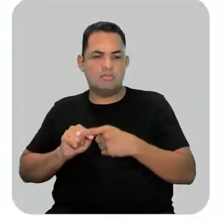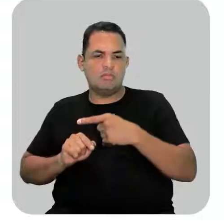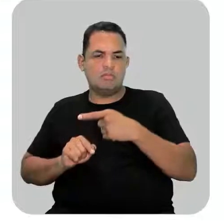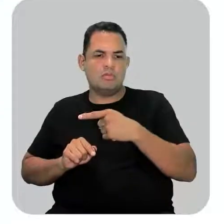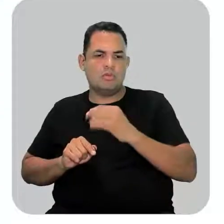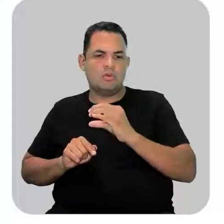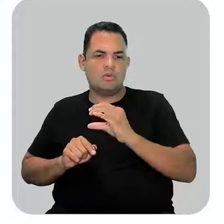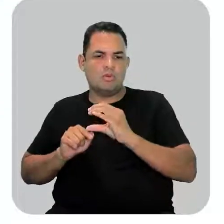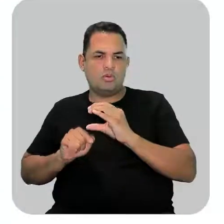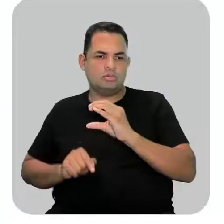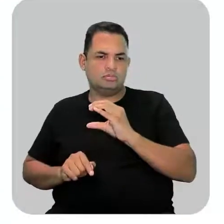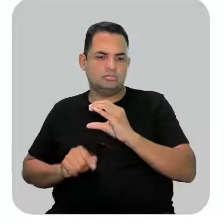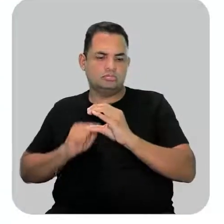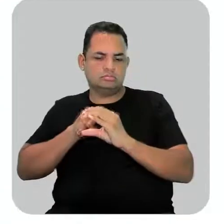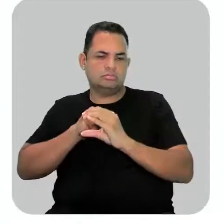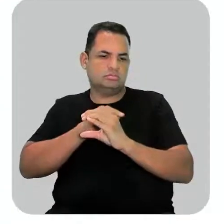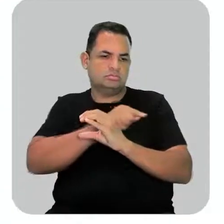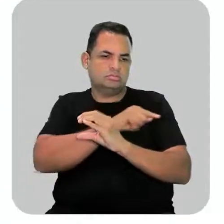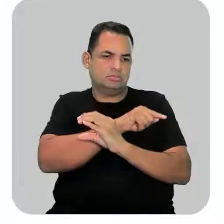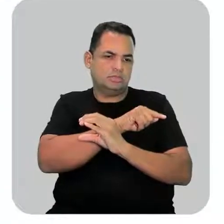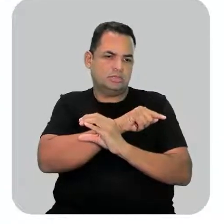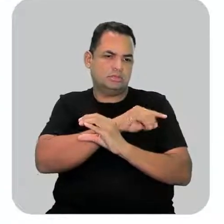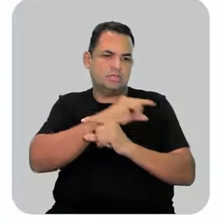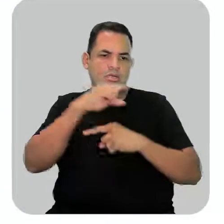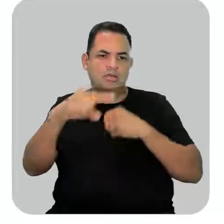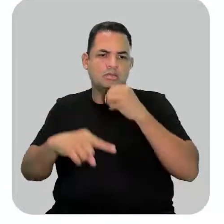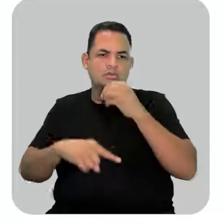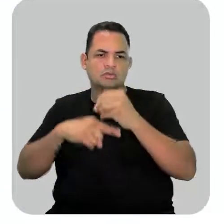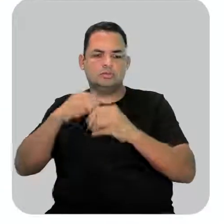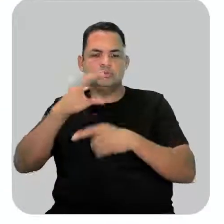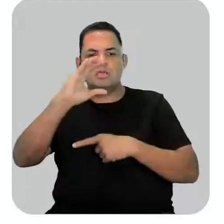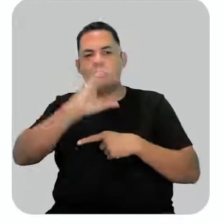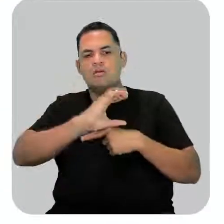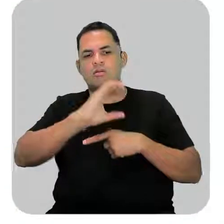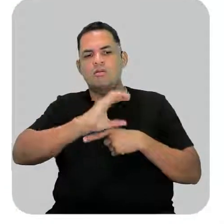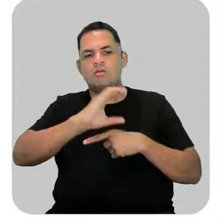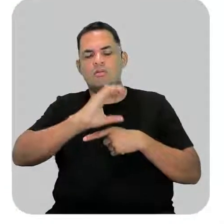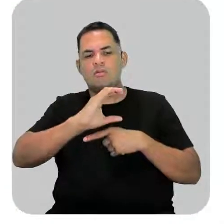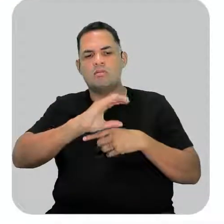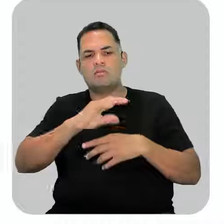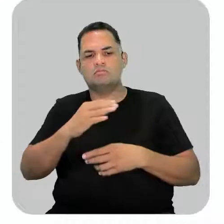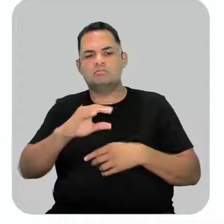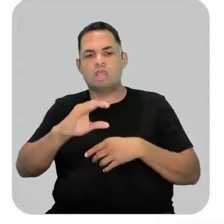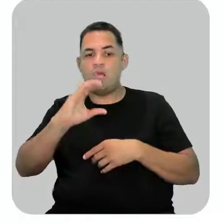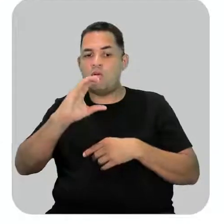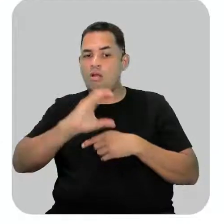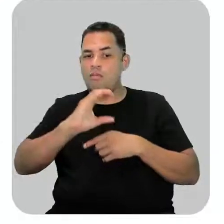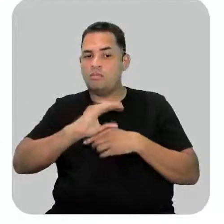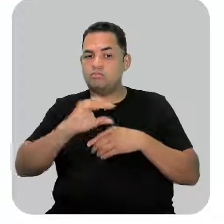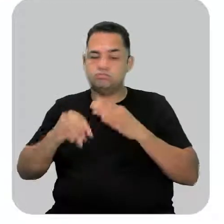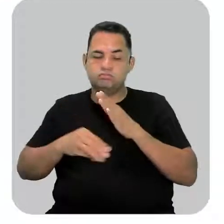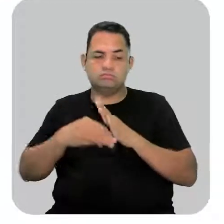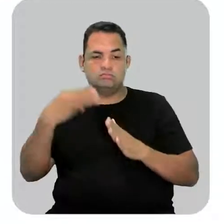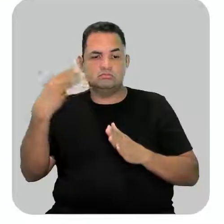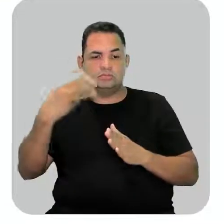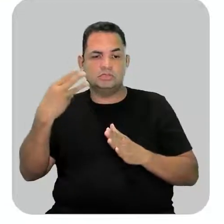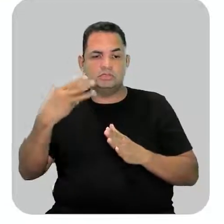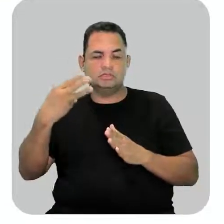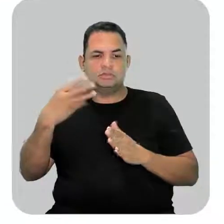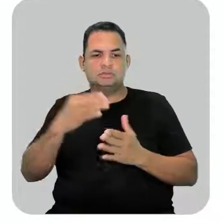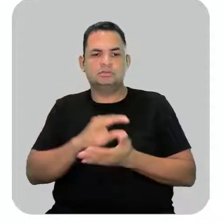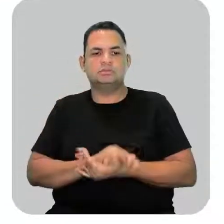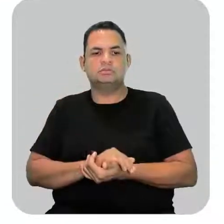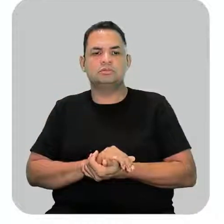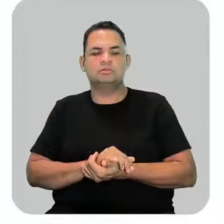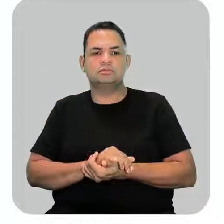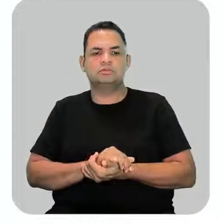2, 3 outros átomos de carbono. Então, ele é um carbono terciário. Como a nossa hidroxila está